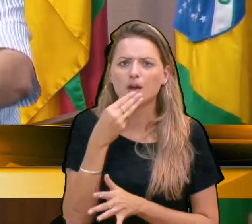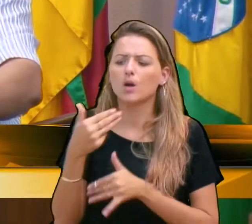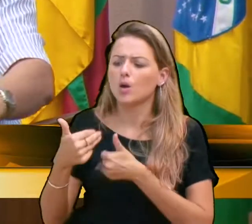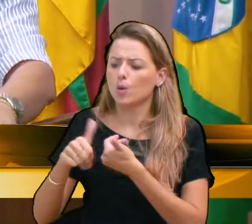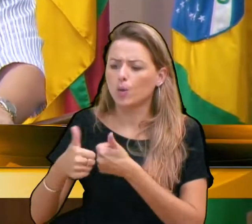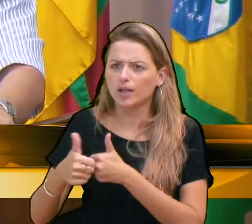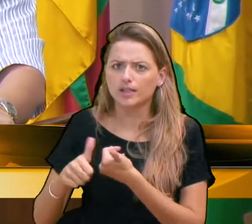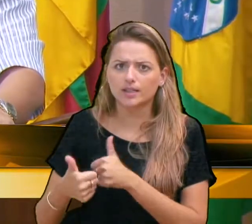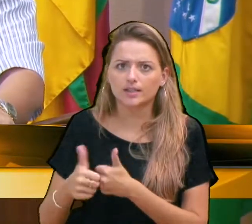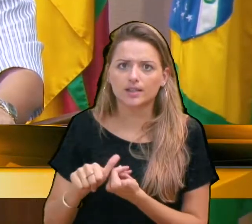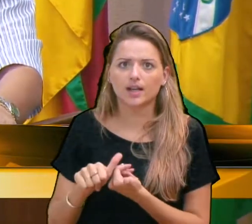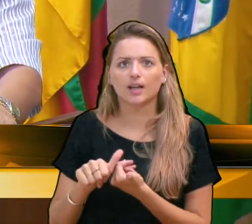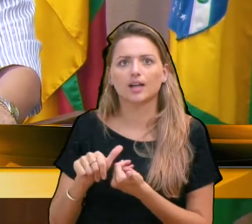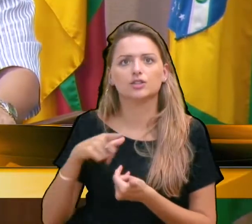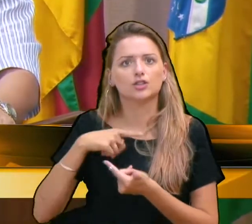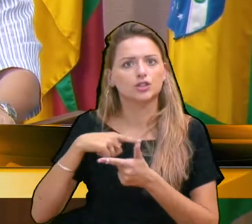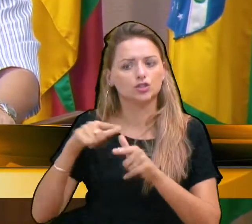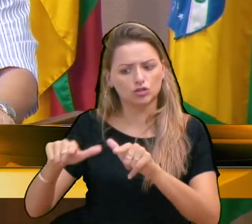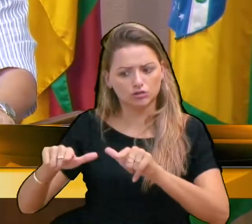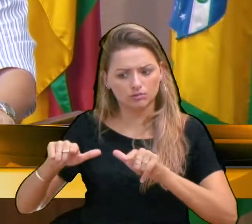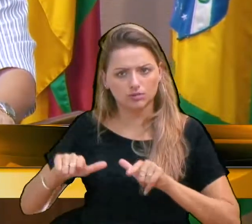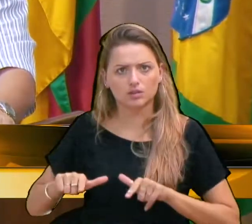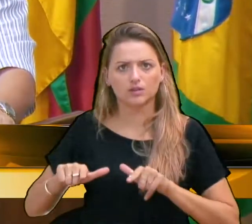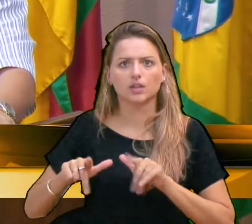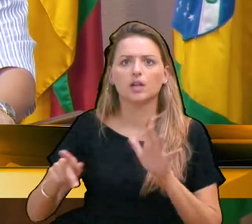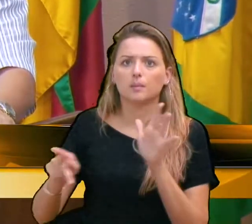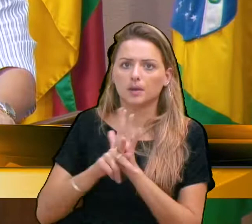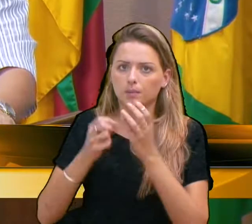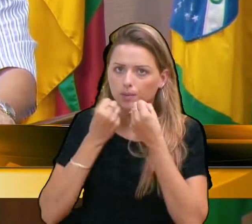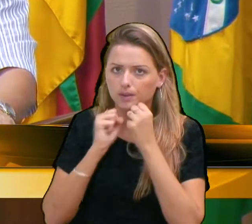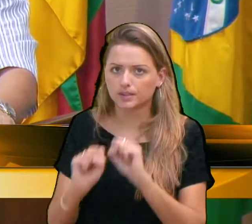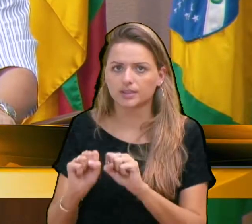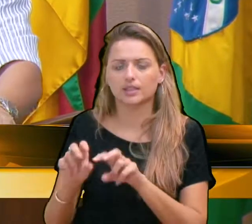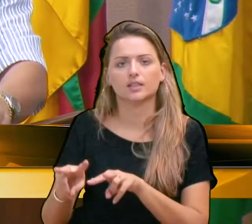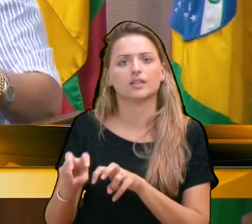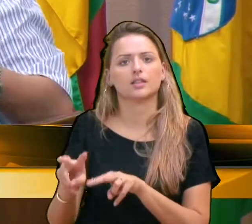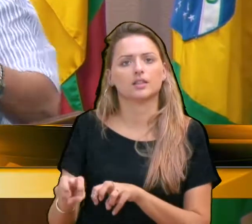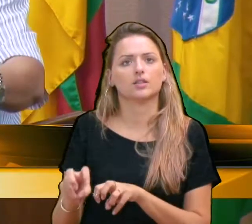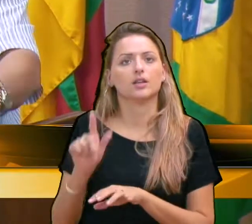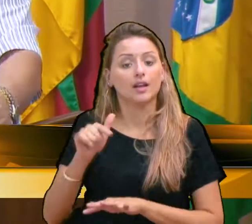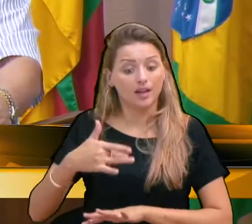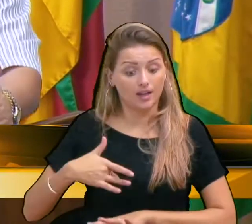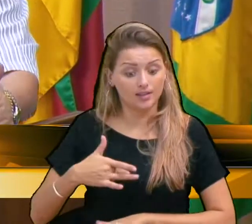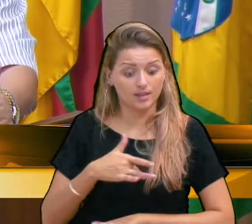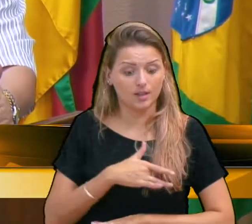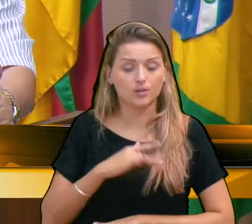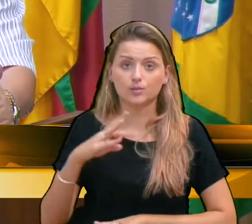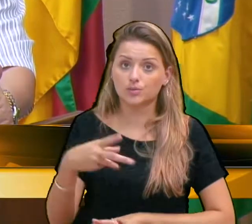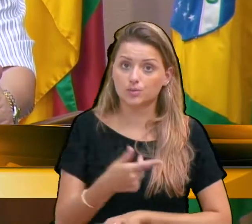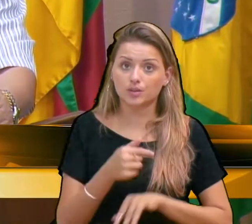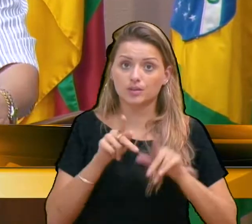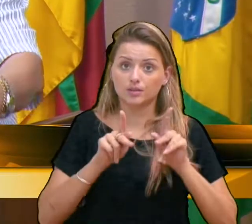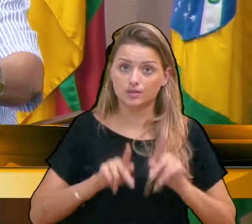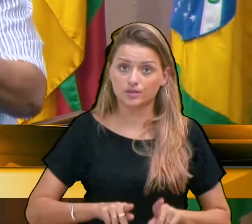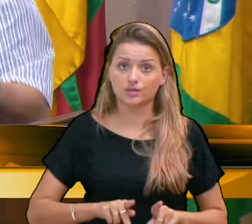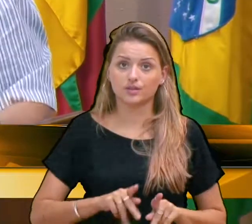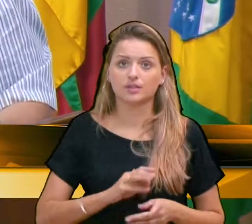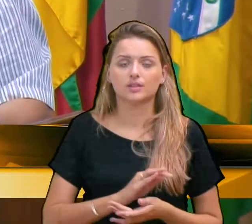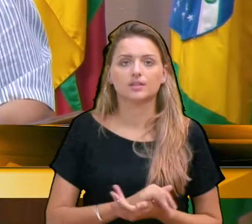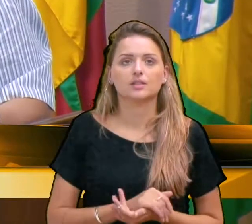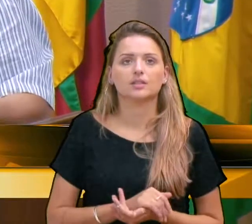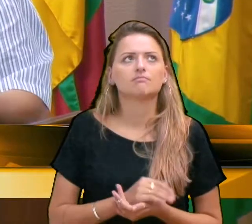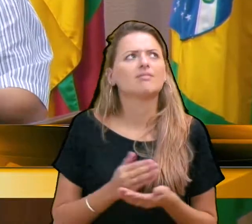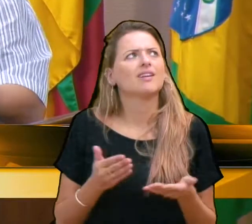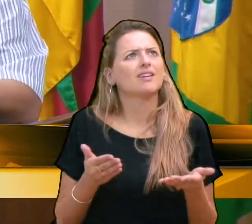qualidade, certificado pela nossa Secretaria da Agricultura, isso é saúde para a nossa população, não